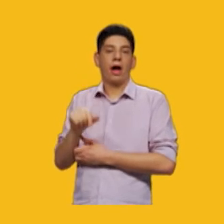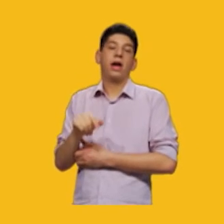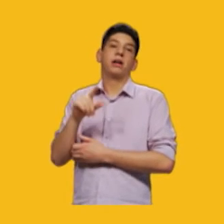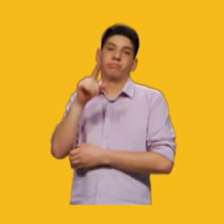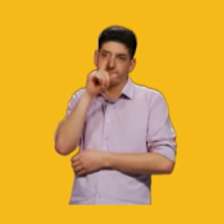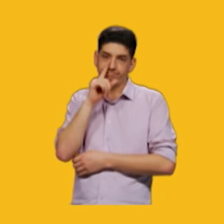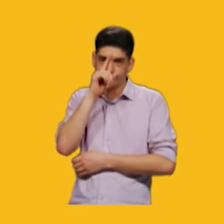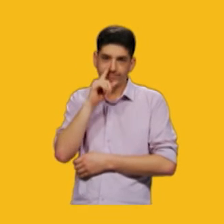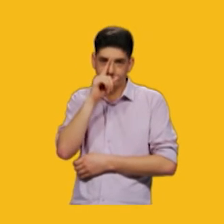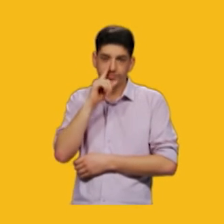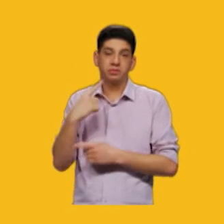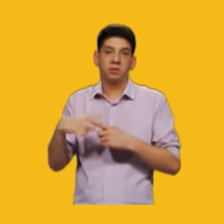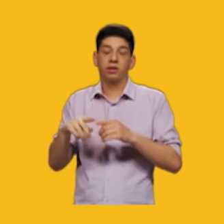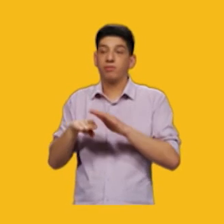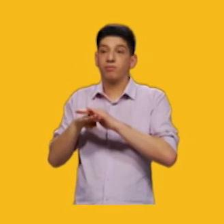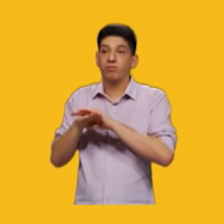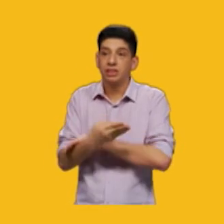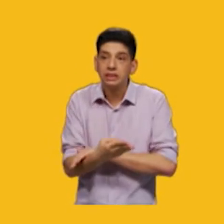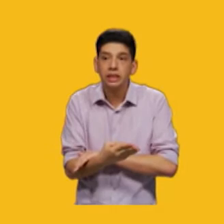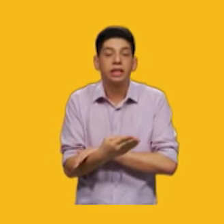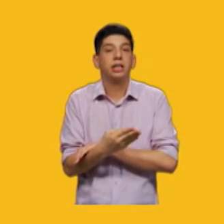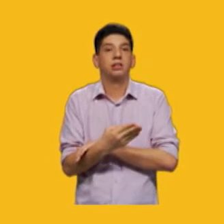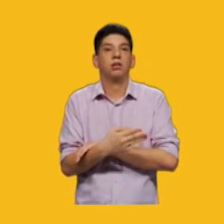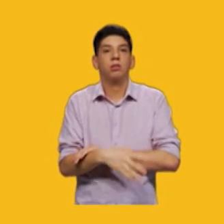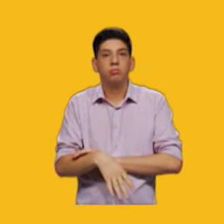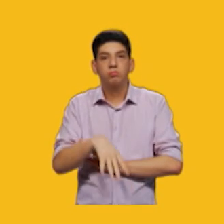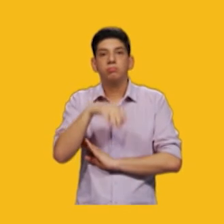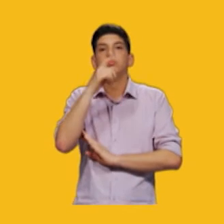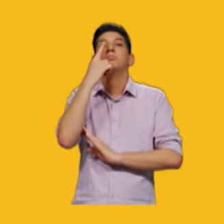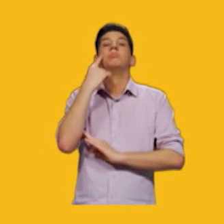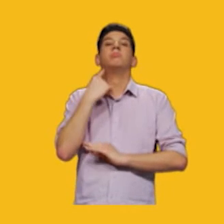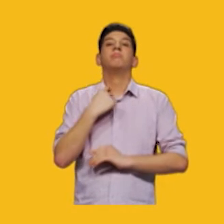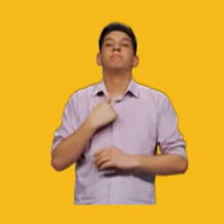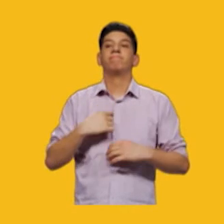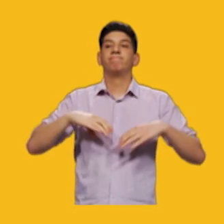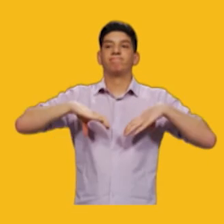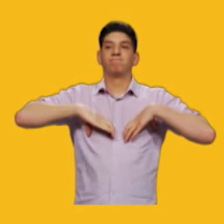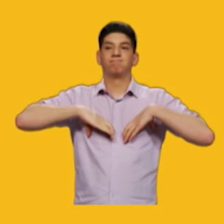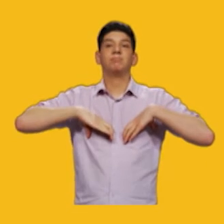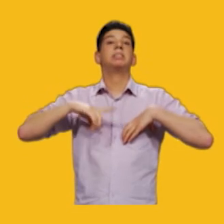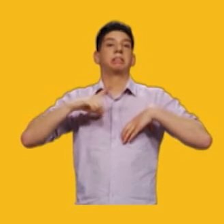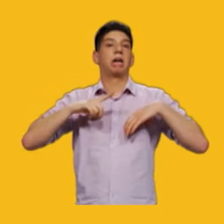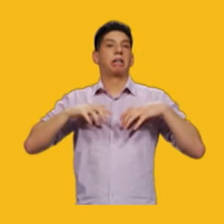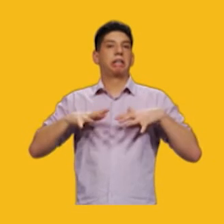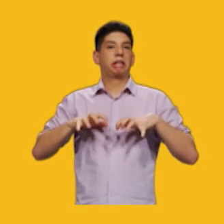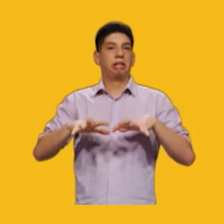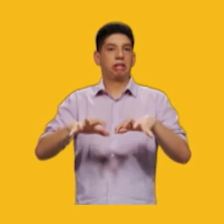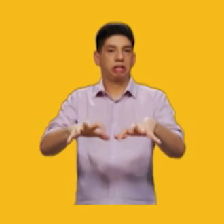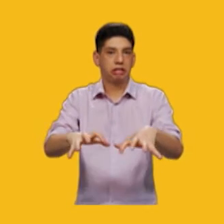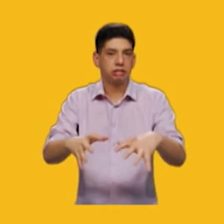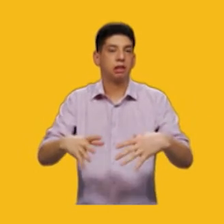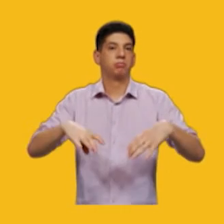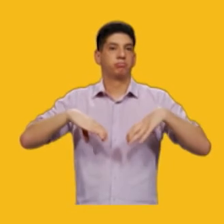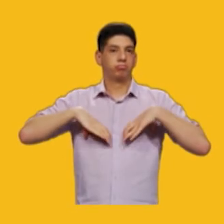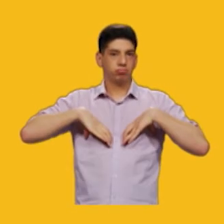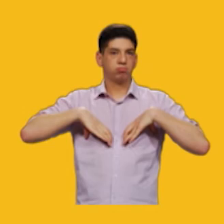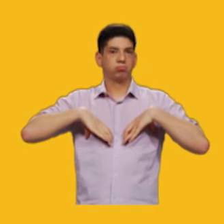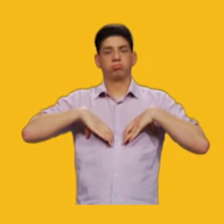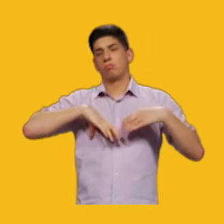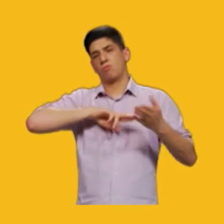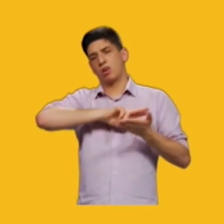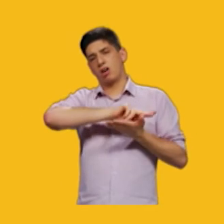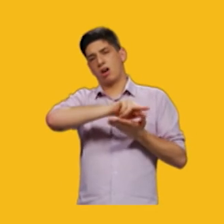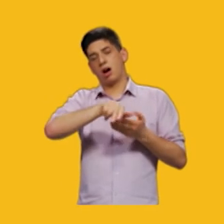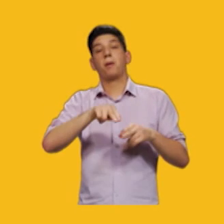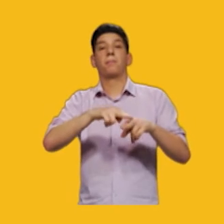no pulmão. Muitos casos de câncer de pulmão, problemas respiratórios, enfisema pulmonar, tudo vem